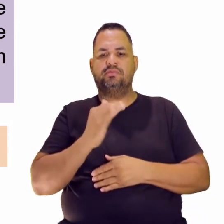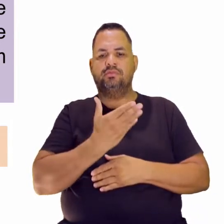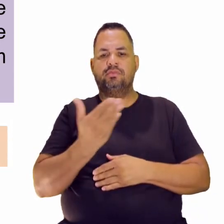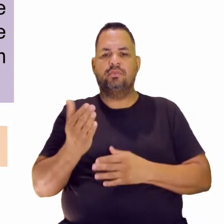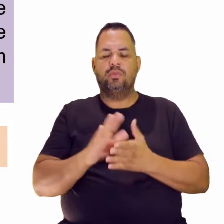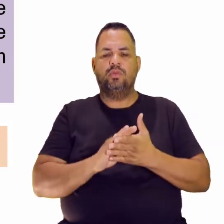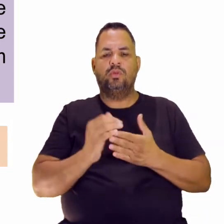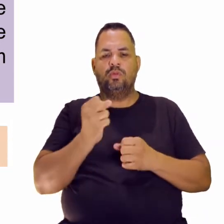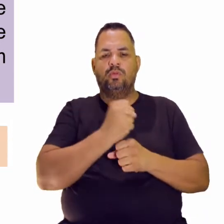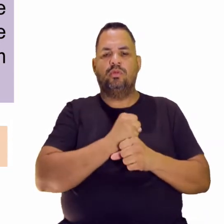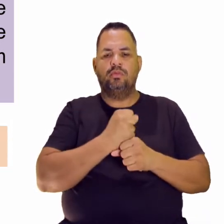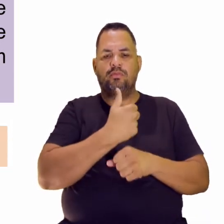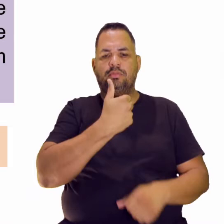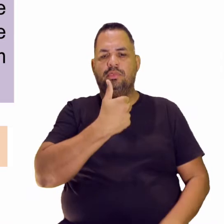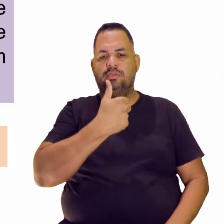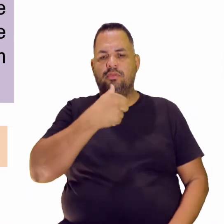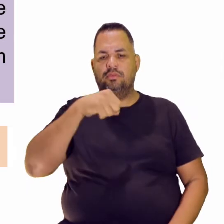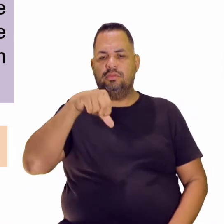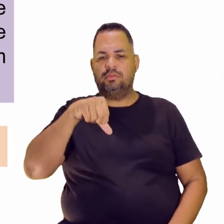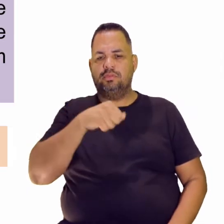em 1917.